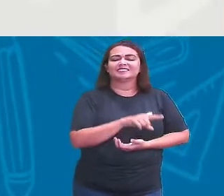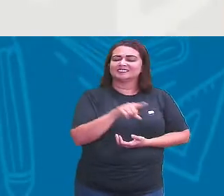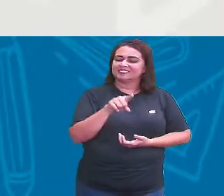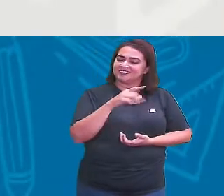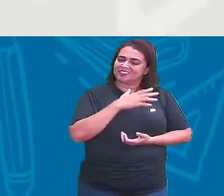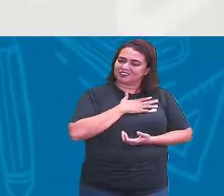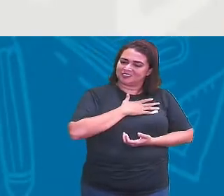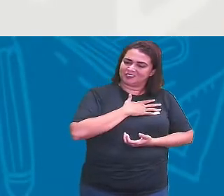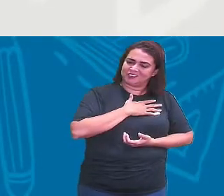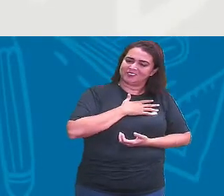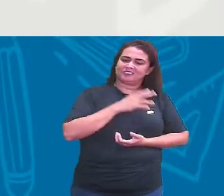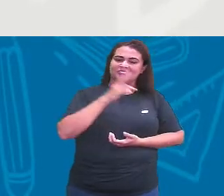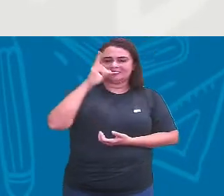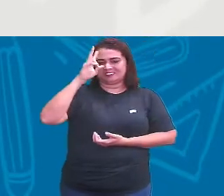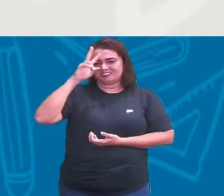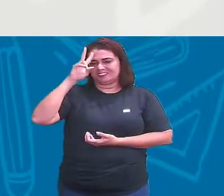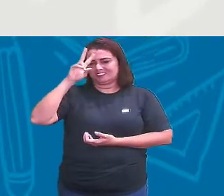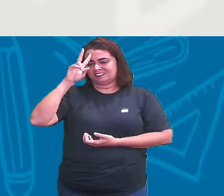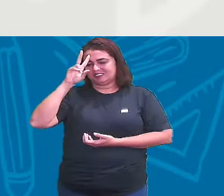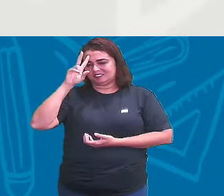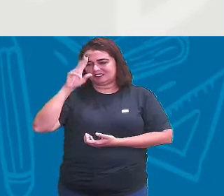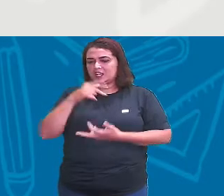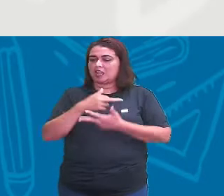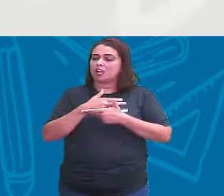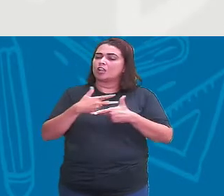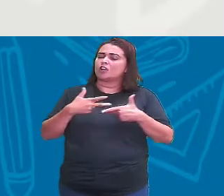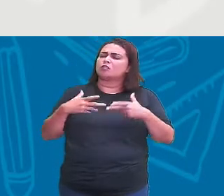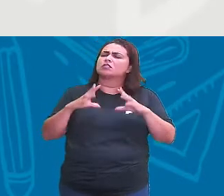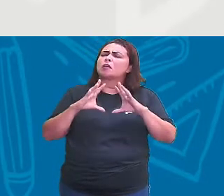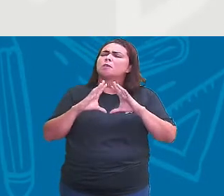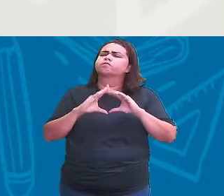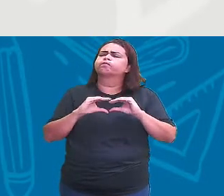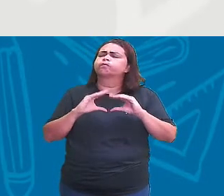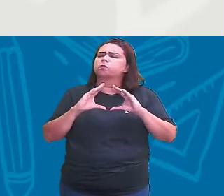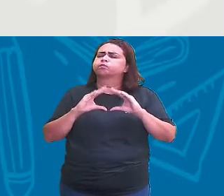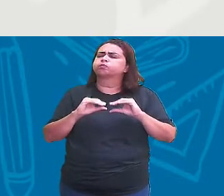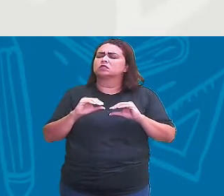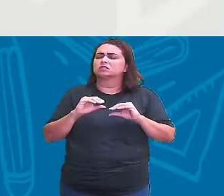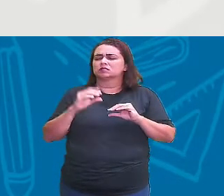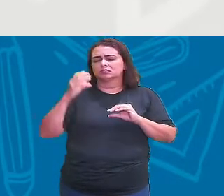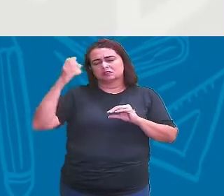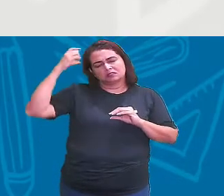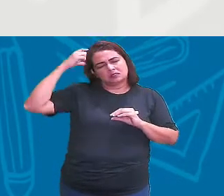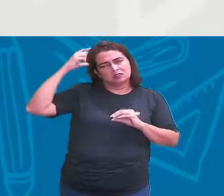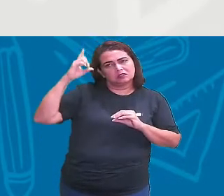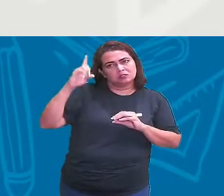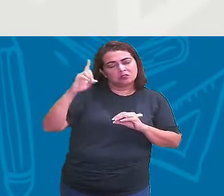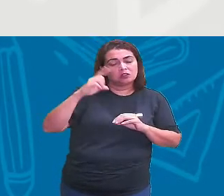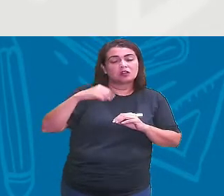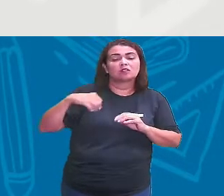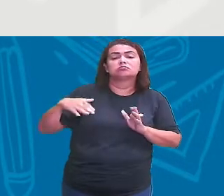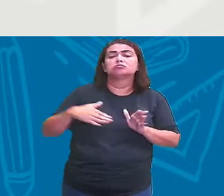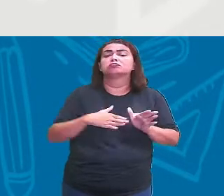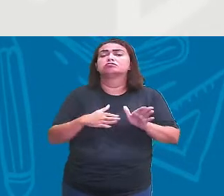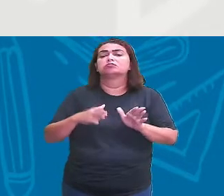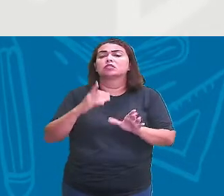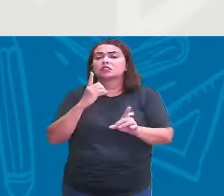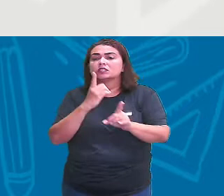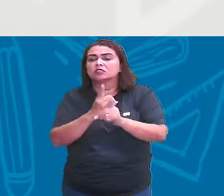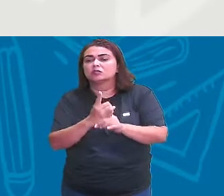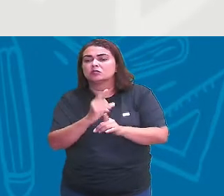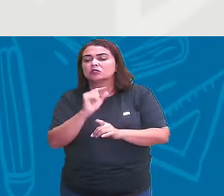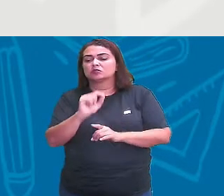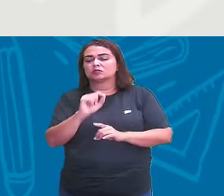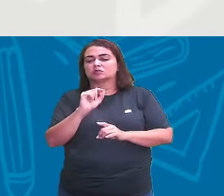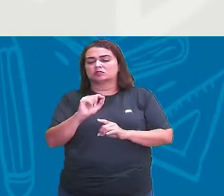história? Qual foi a coisa mais macia que Douglas encontrou pelo caminho dele? Foi o